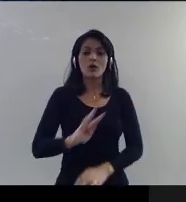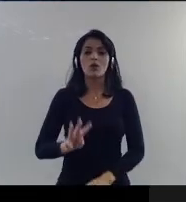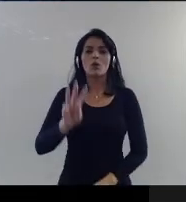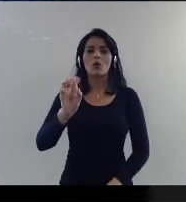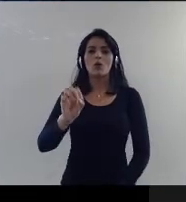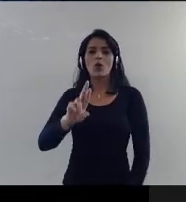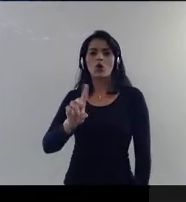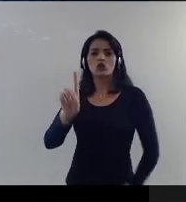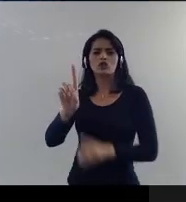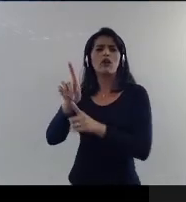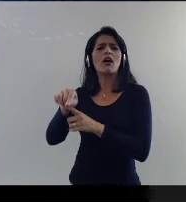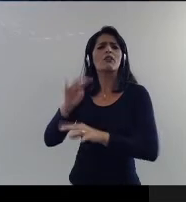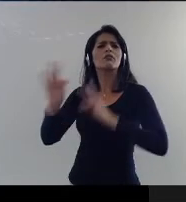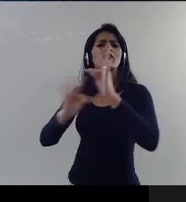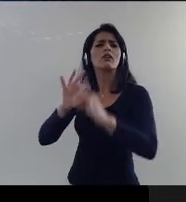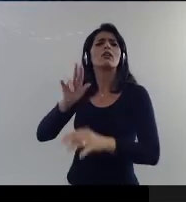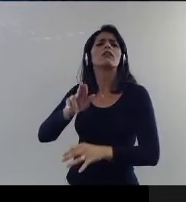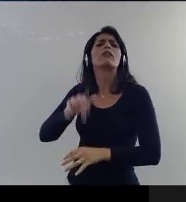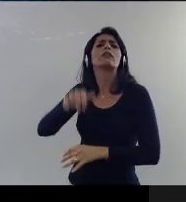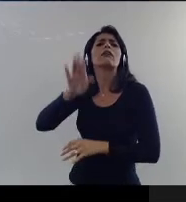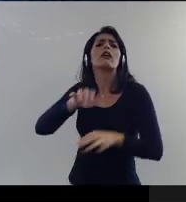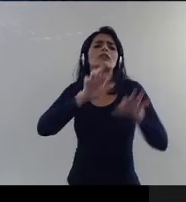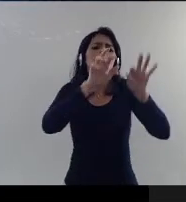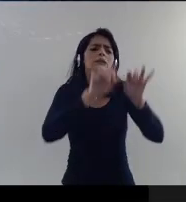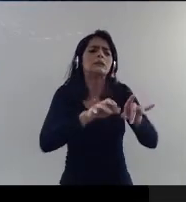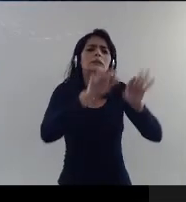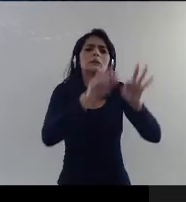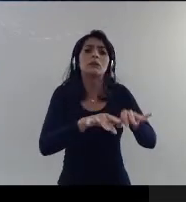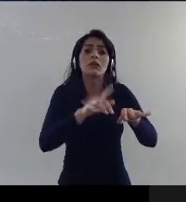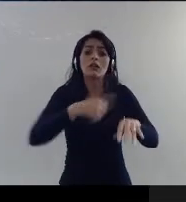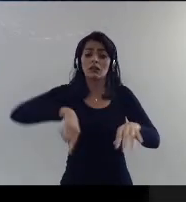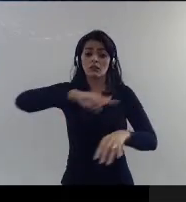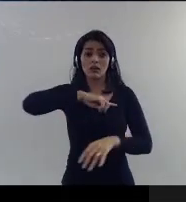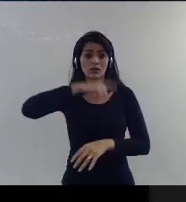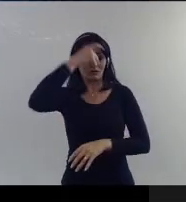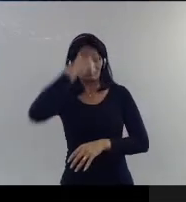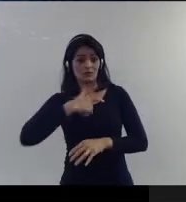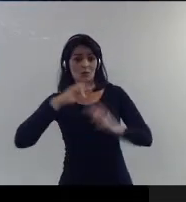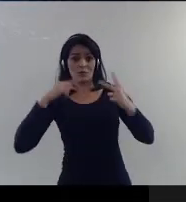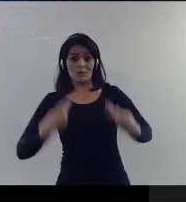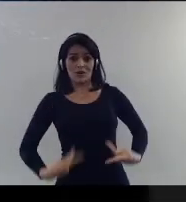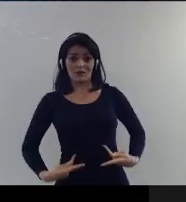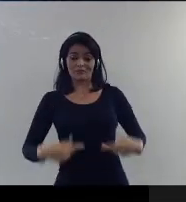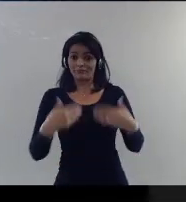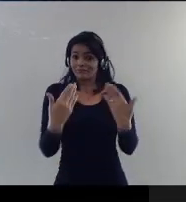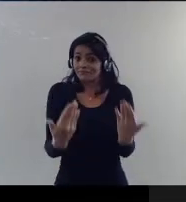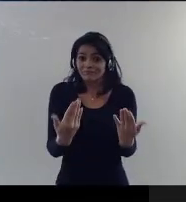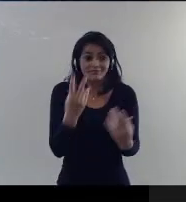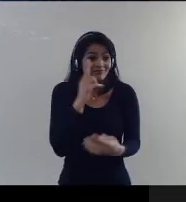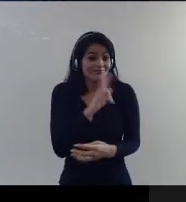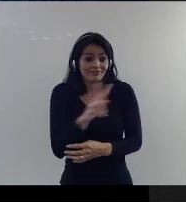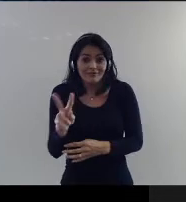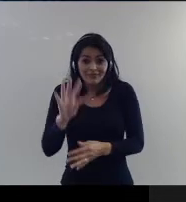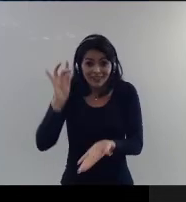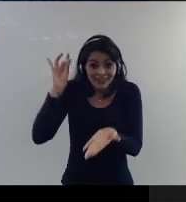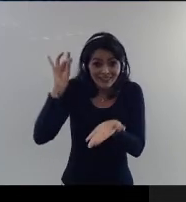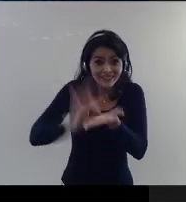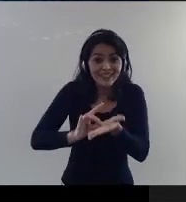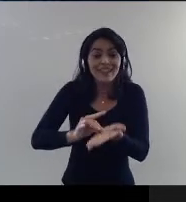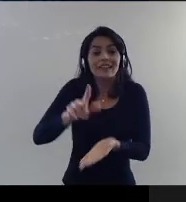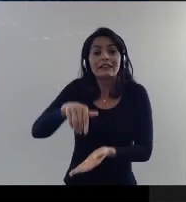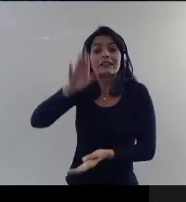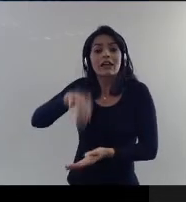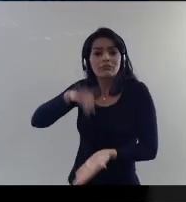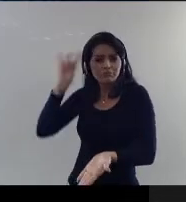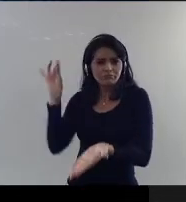tecnologia, certo? Quem que escreve o conteúdo do Word somos nós. Então, todos esses instrumentos que nós estamos vendo aqui na prática, né, para quem de